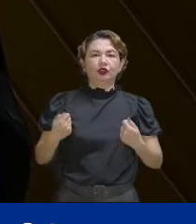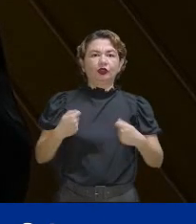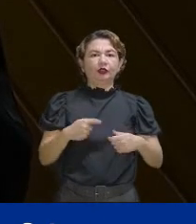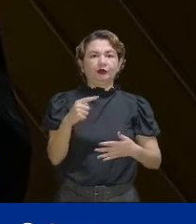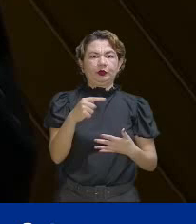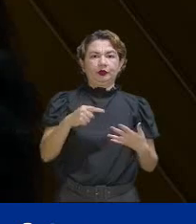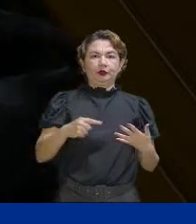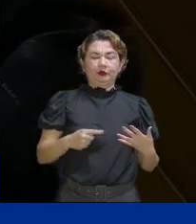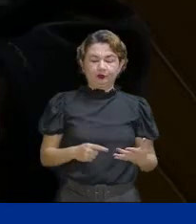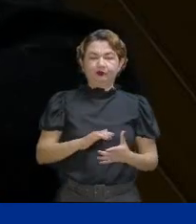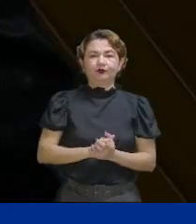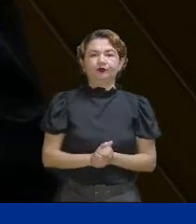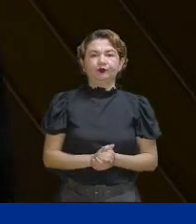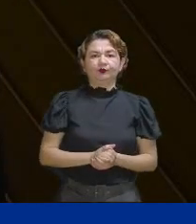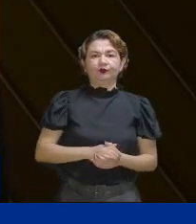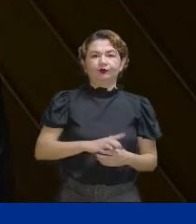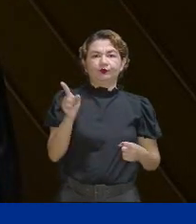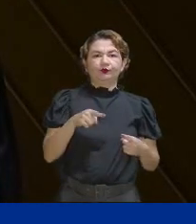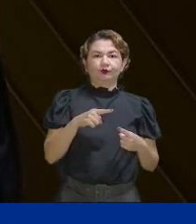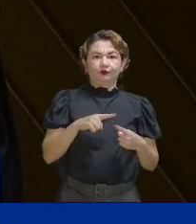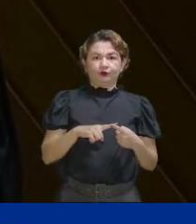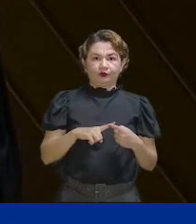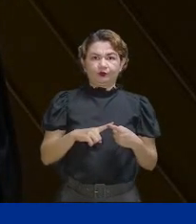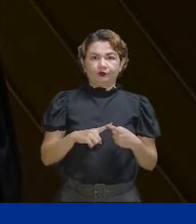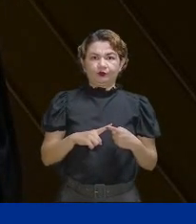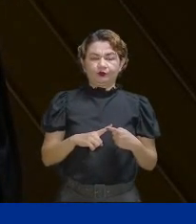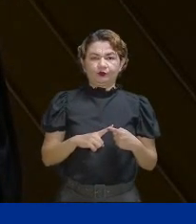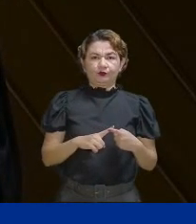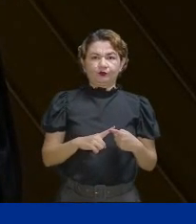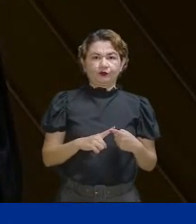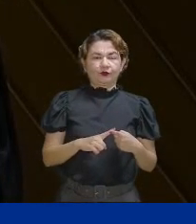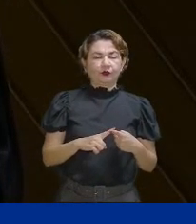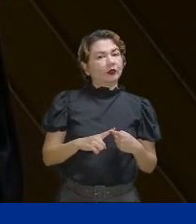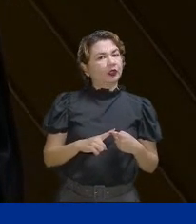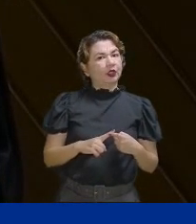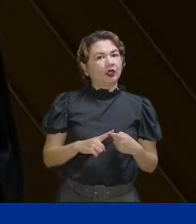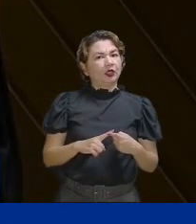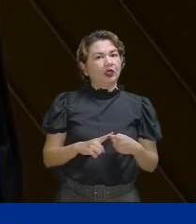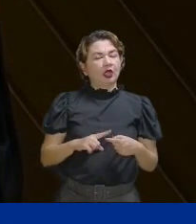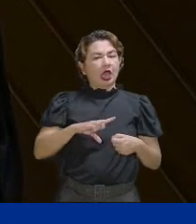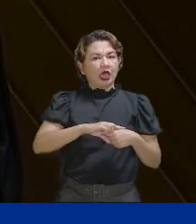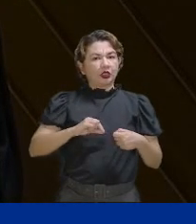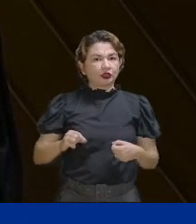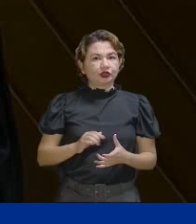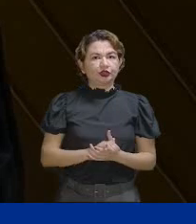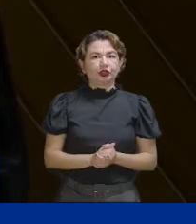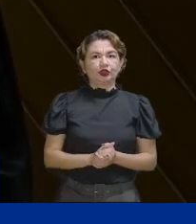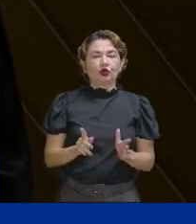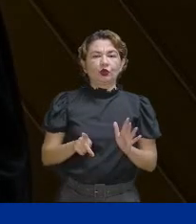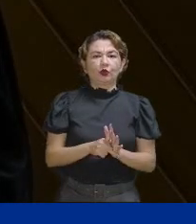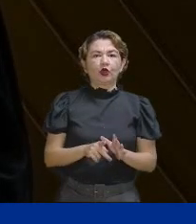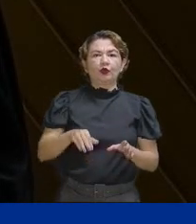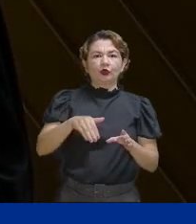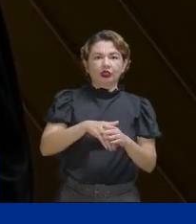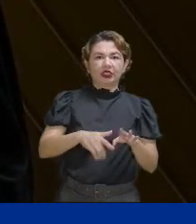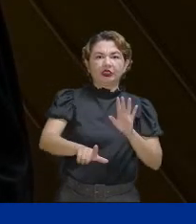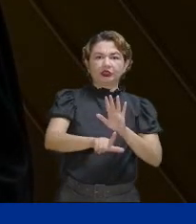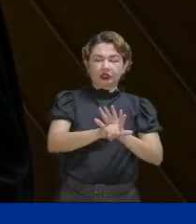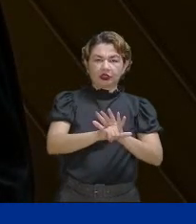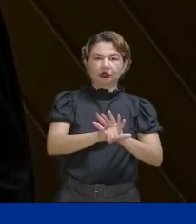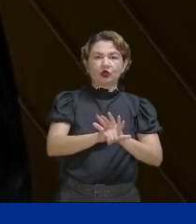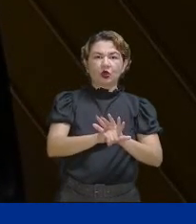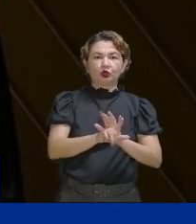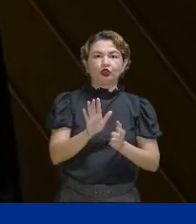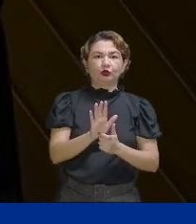seguintes elementos. Primeiro, prática de uma das condutas descritas no artigo 41A da Lei nº